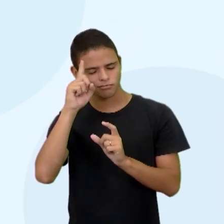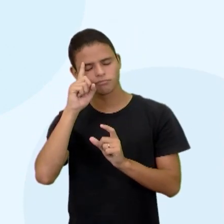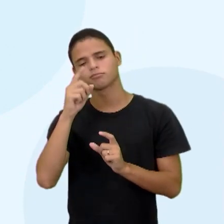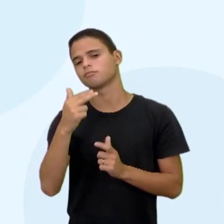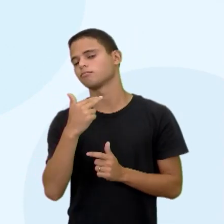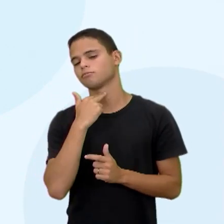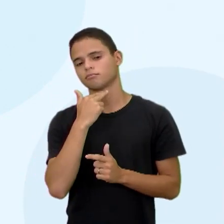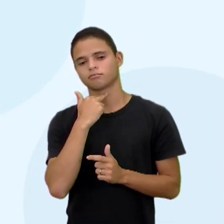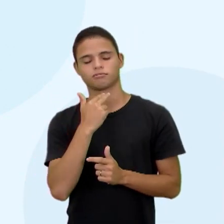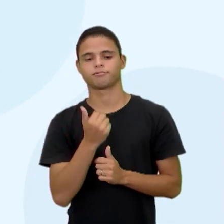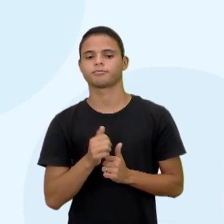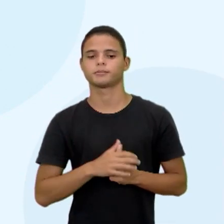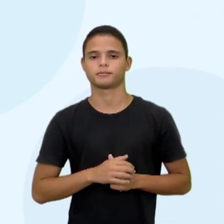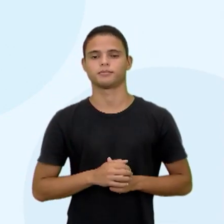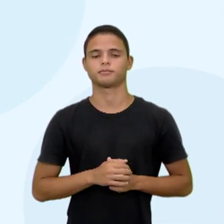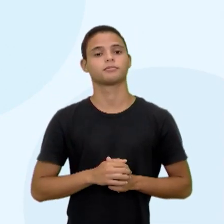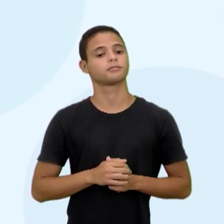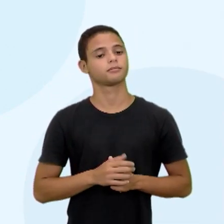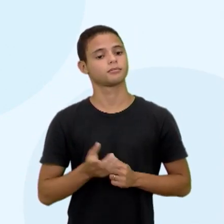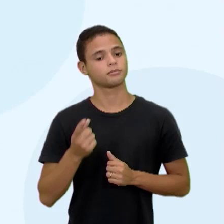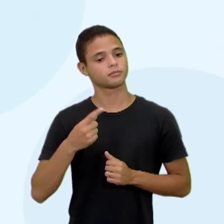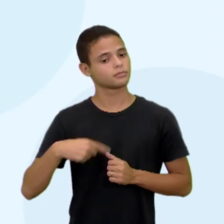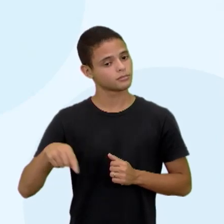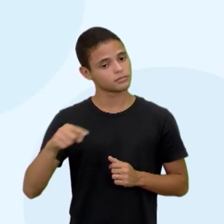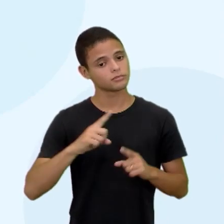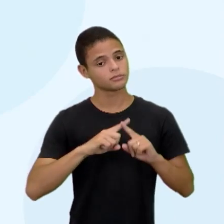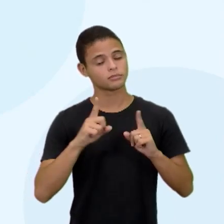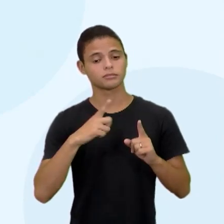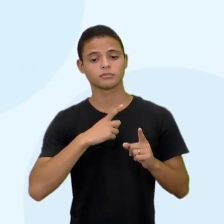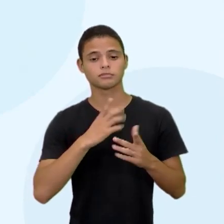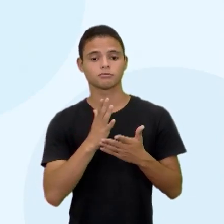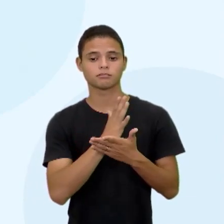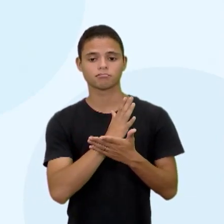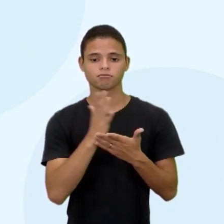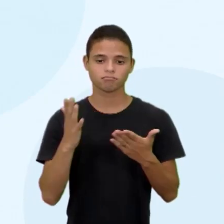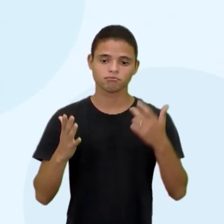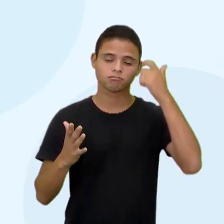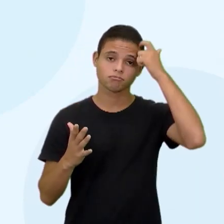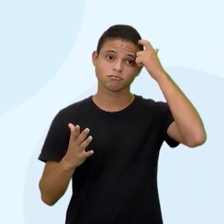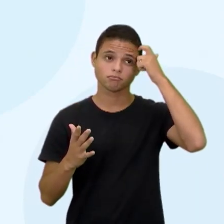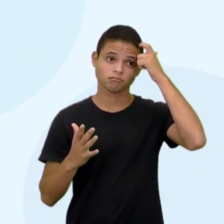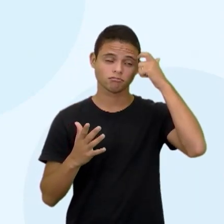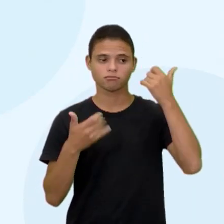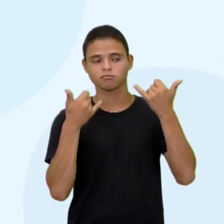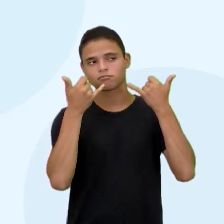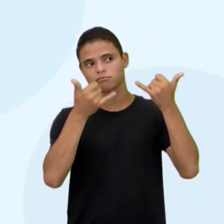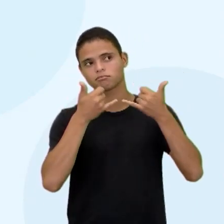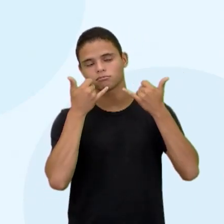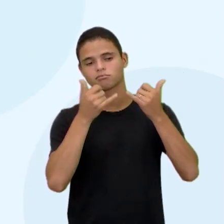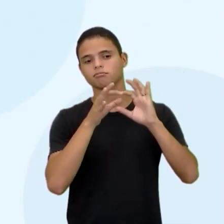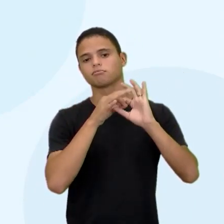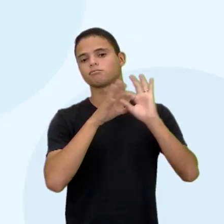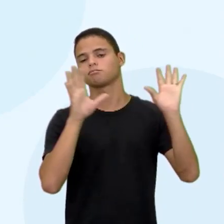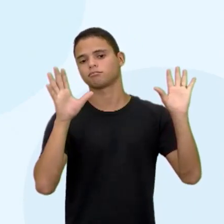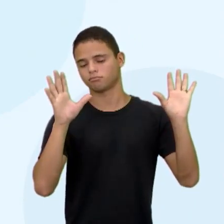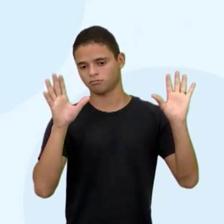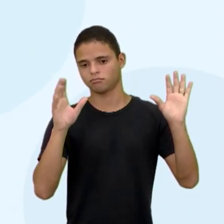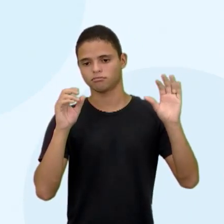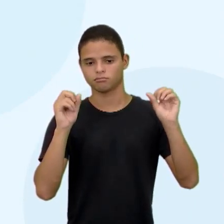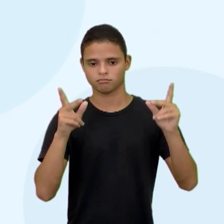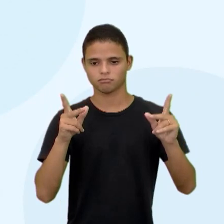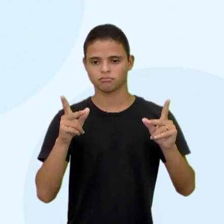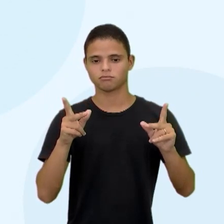nesse processo. Porém, é possível encontrar processos de seleção que primam pela informalidade. São as famosas